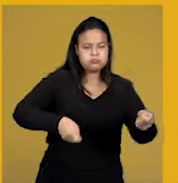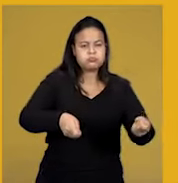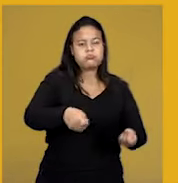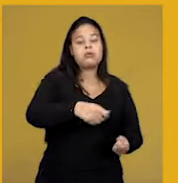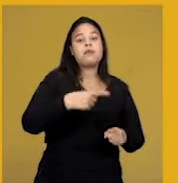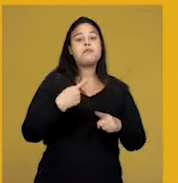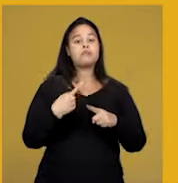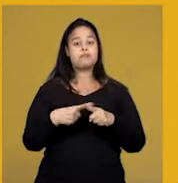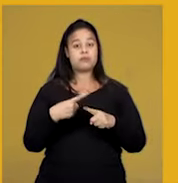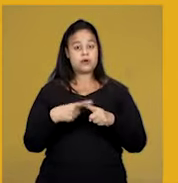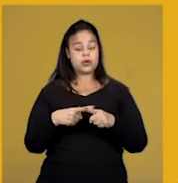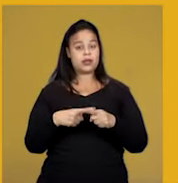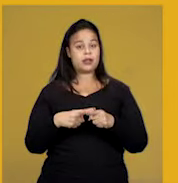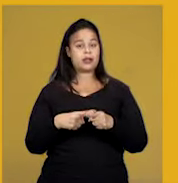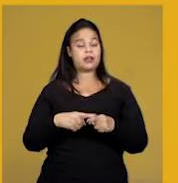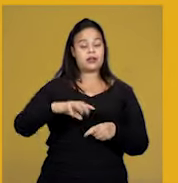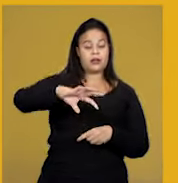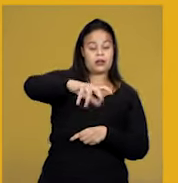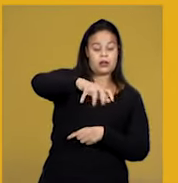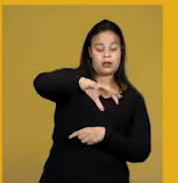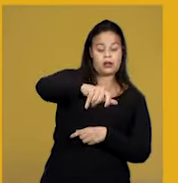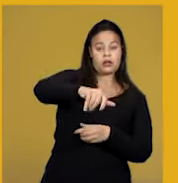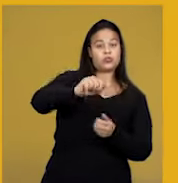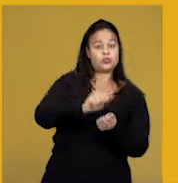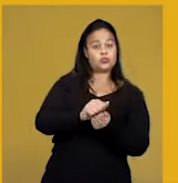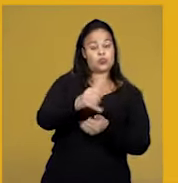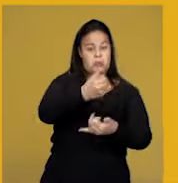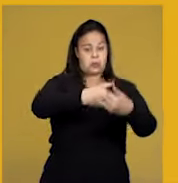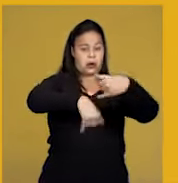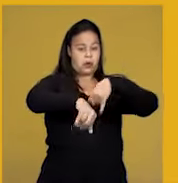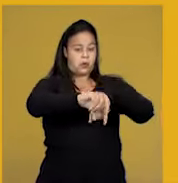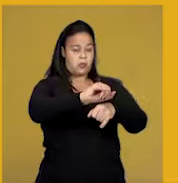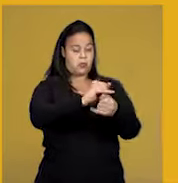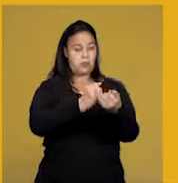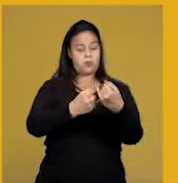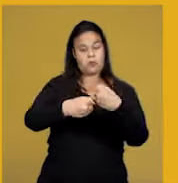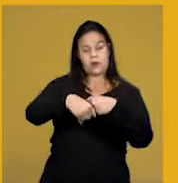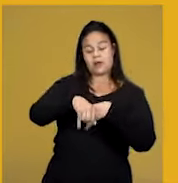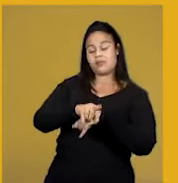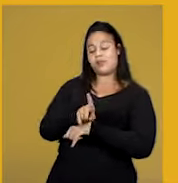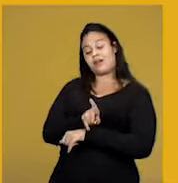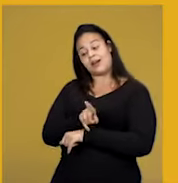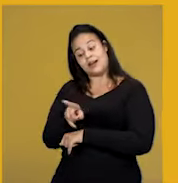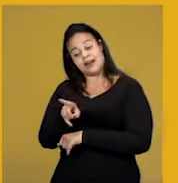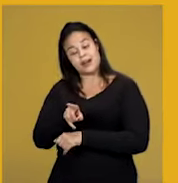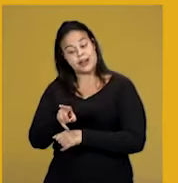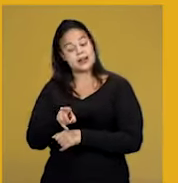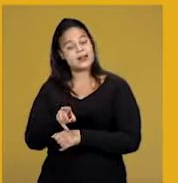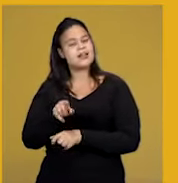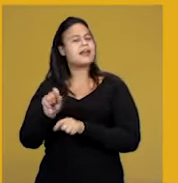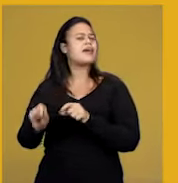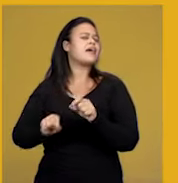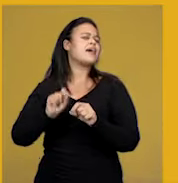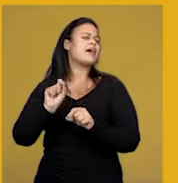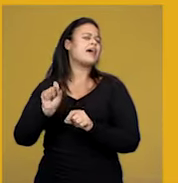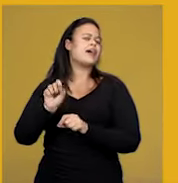Porque tanto se liga a água quanto ao óleo. Assim, ele consegue misturar o óleo. Ele quem?